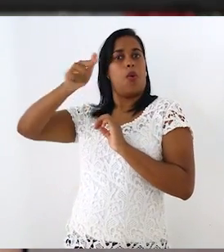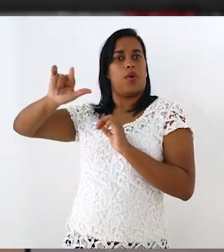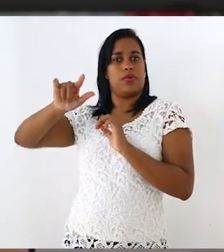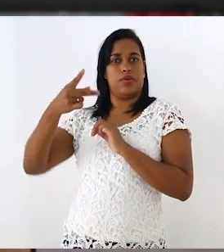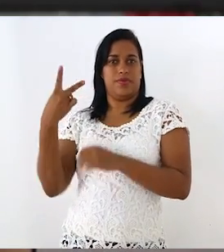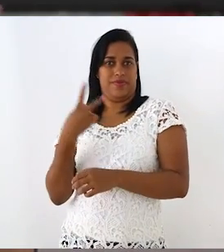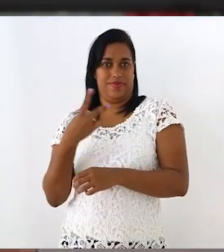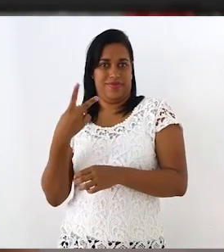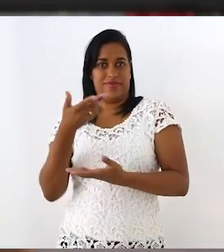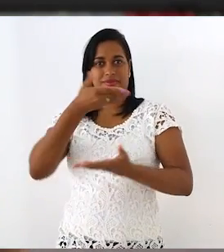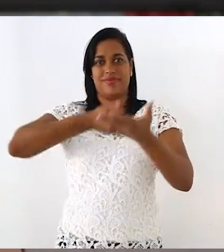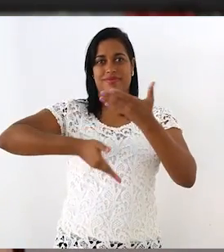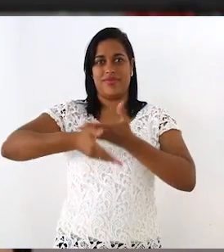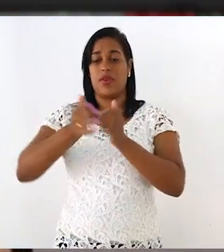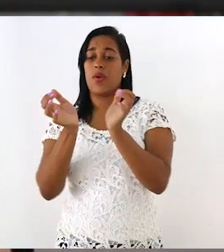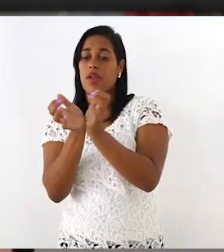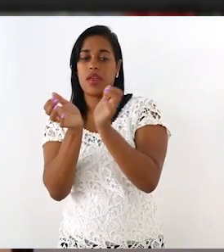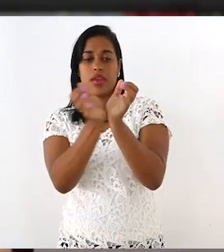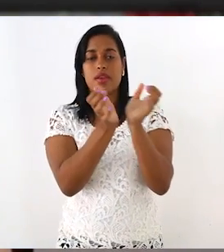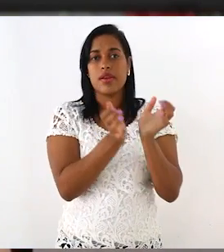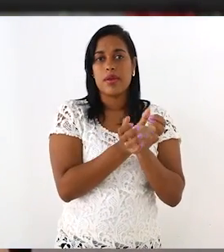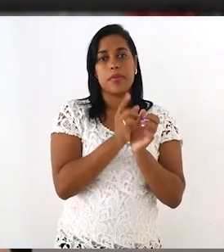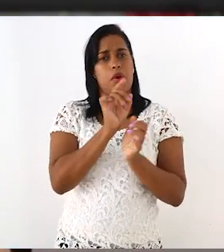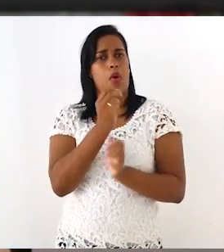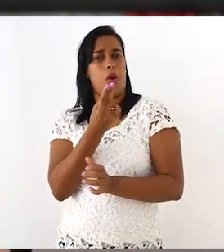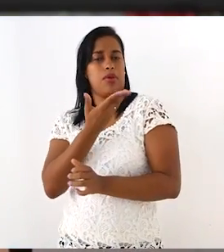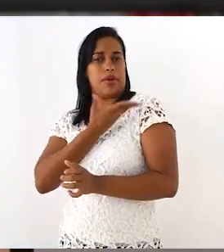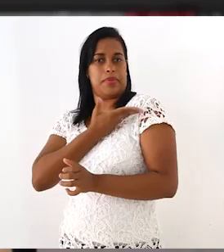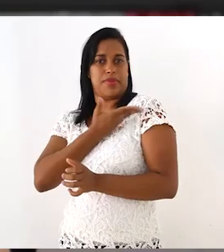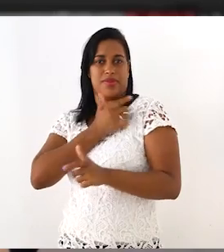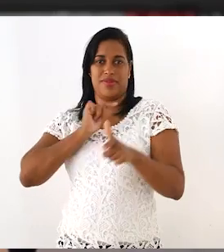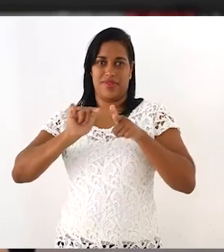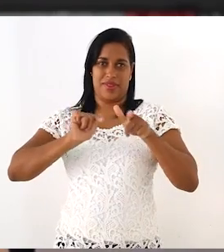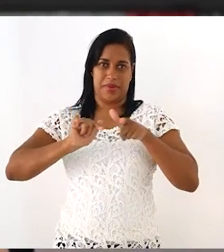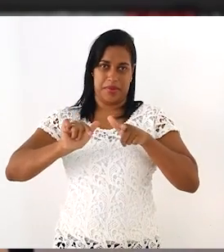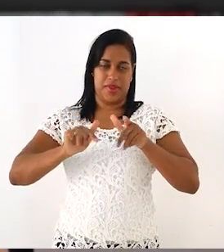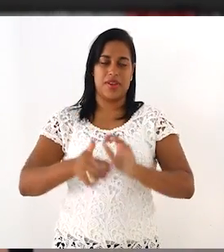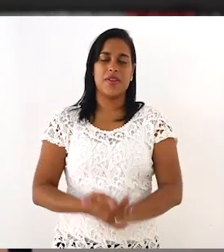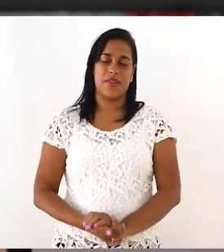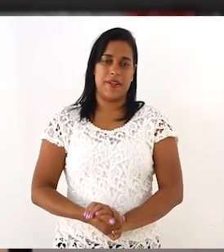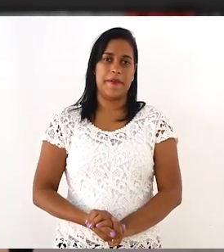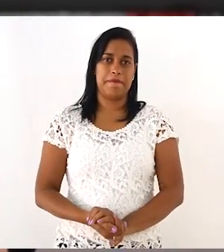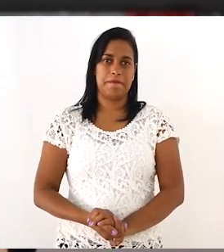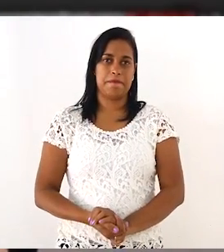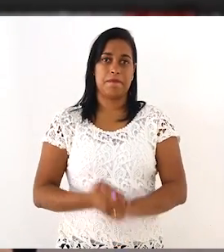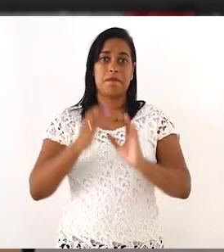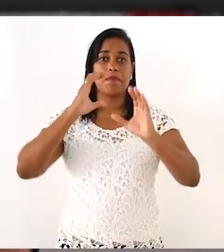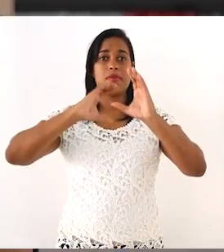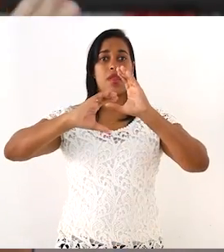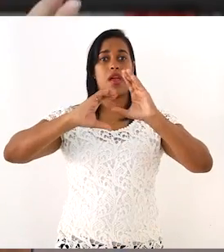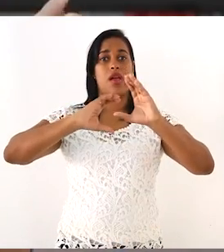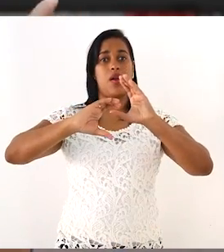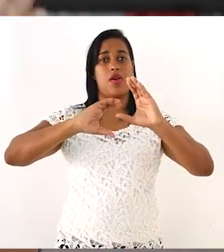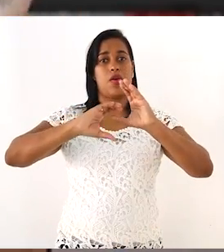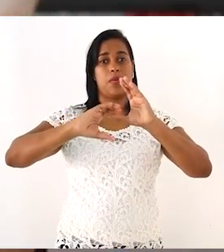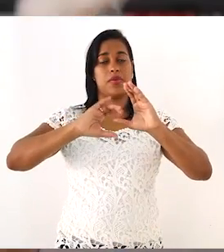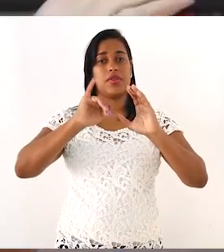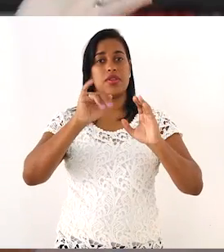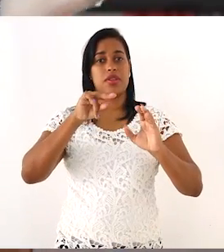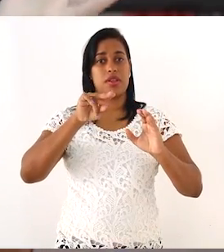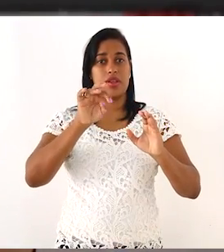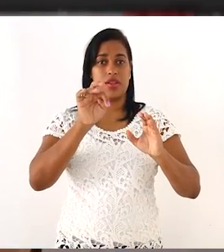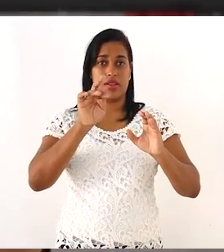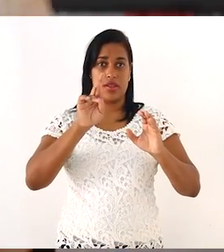né? Com a sua equipe ou com um colega do trabalho. E a comunicação